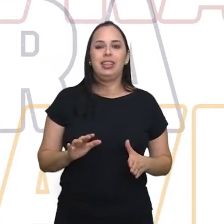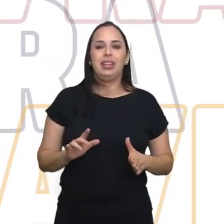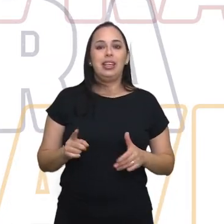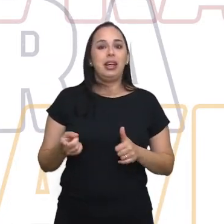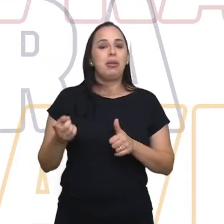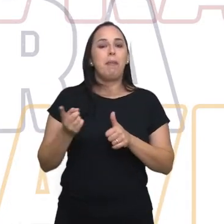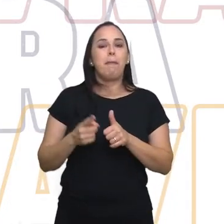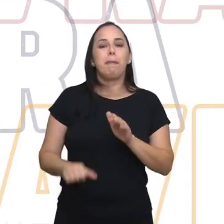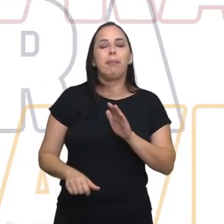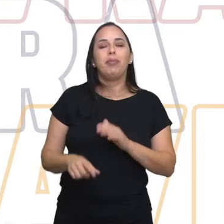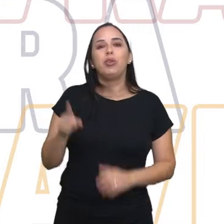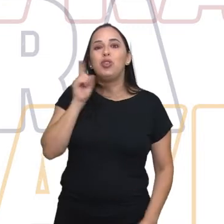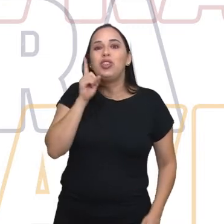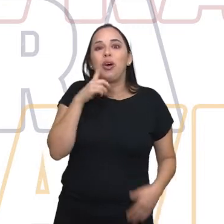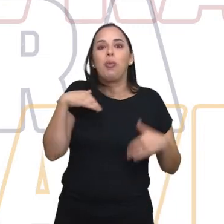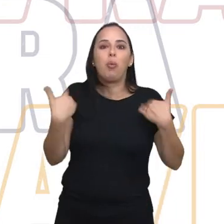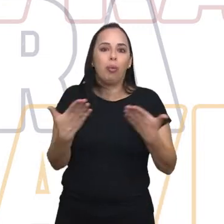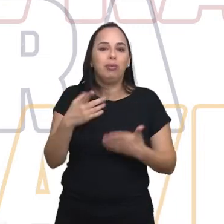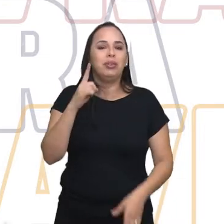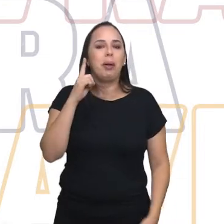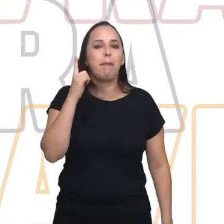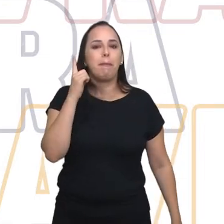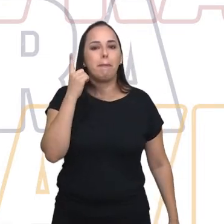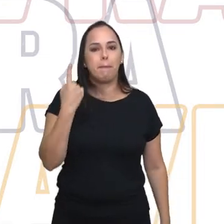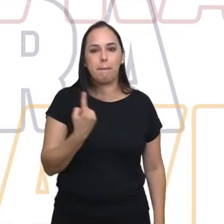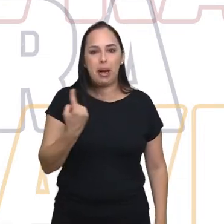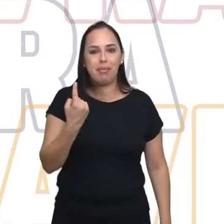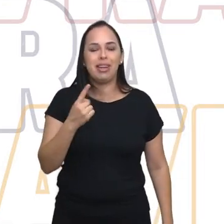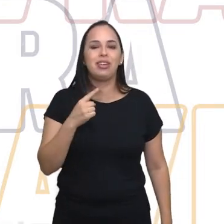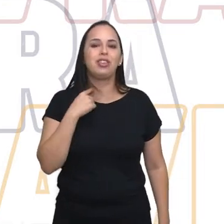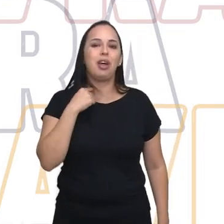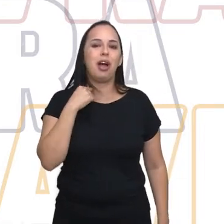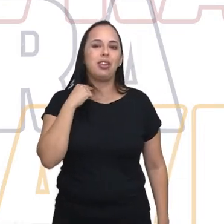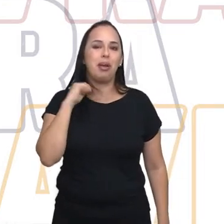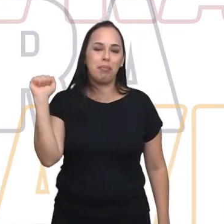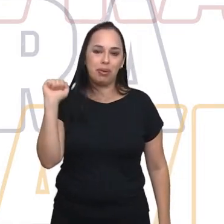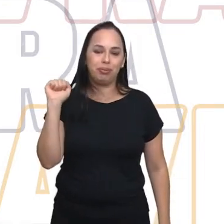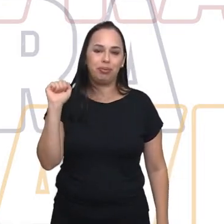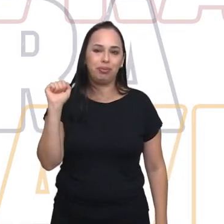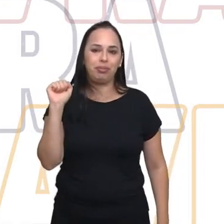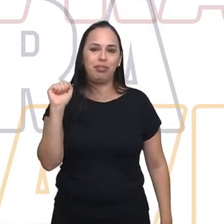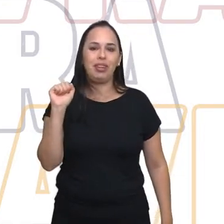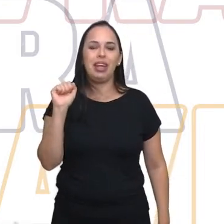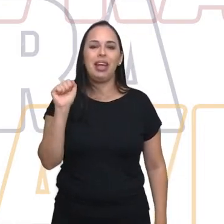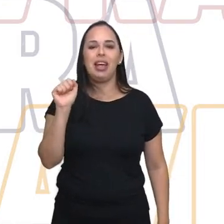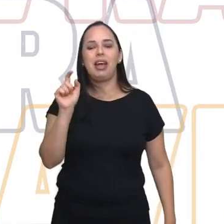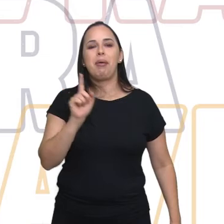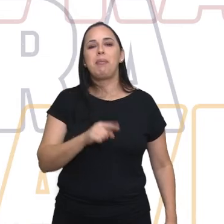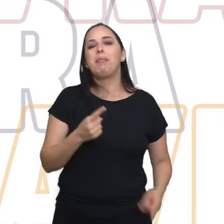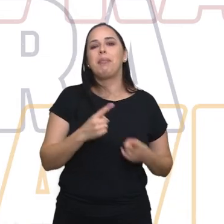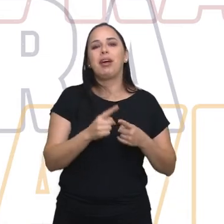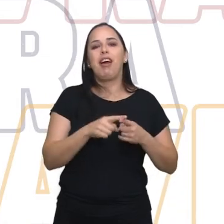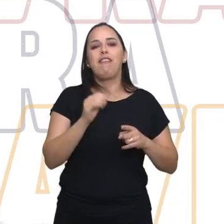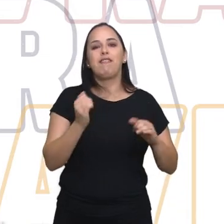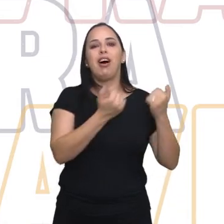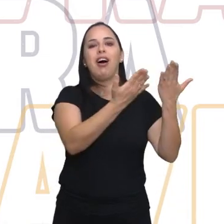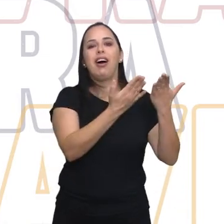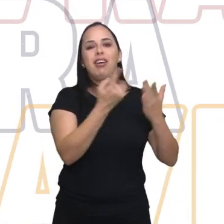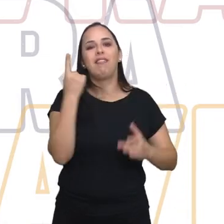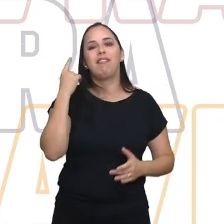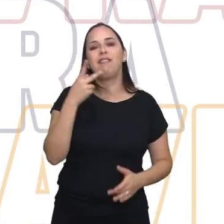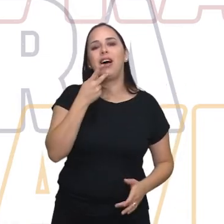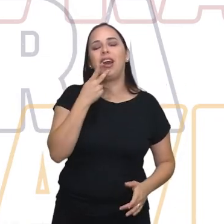E foi no dia 1º de abril. Ele falou assim, acho tão interessante, Elaine, que foi no dia 1º de abril, foi o dia da minha verdade.